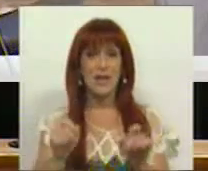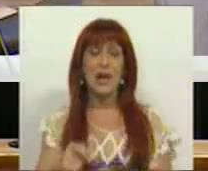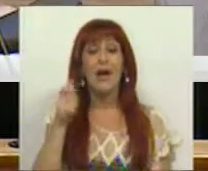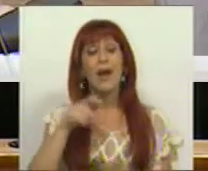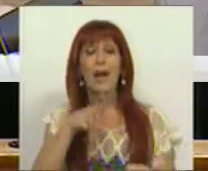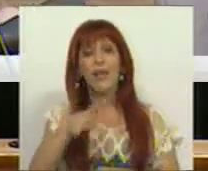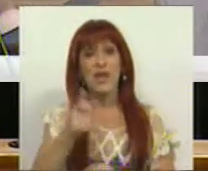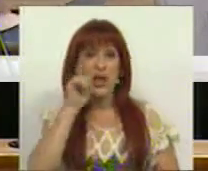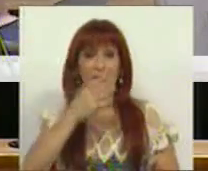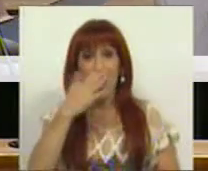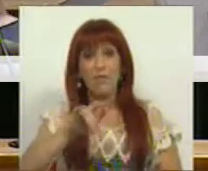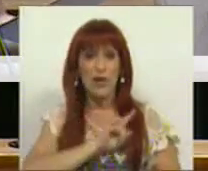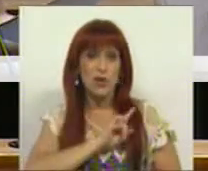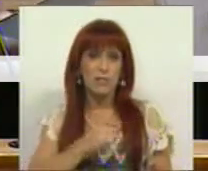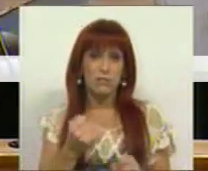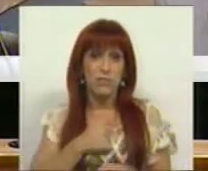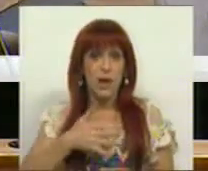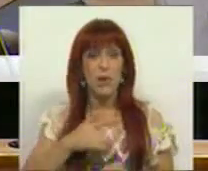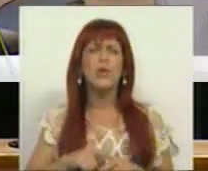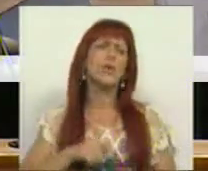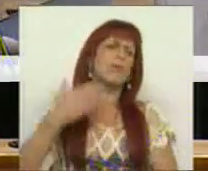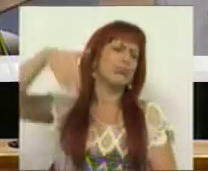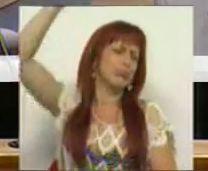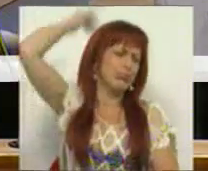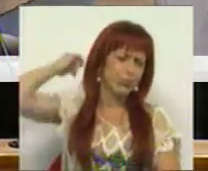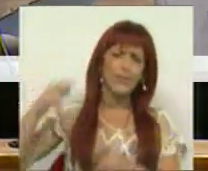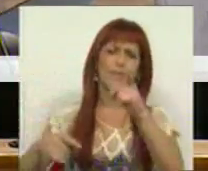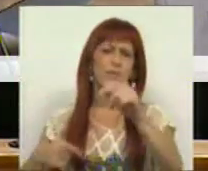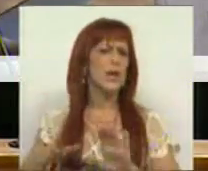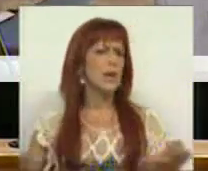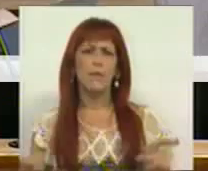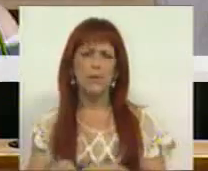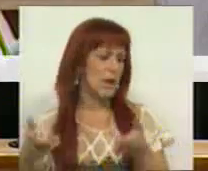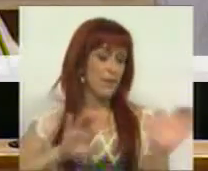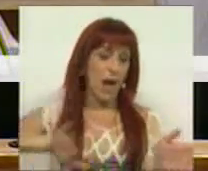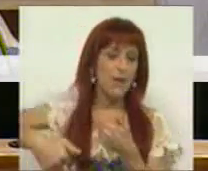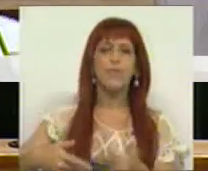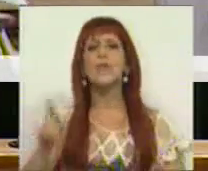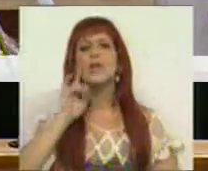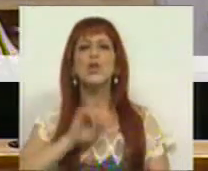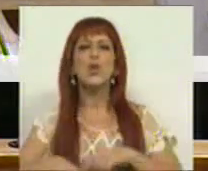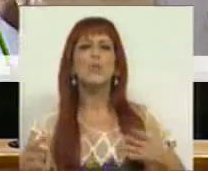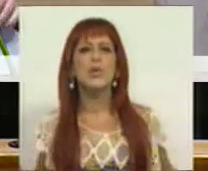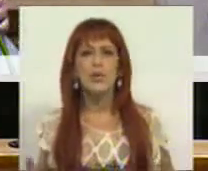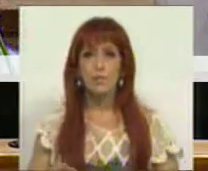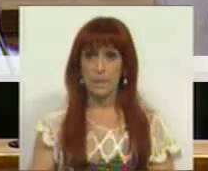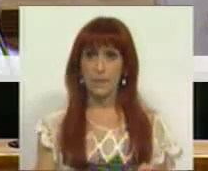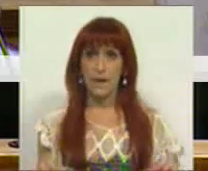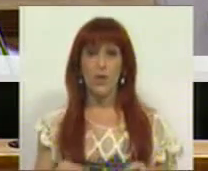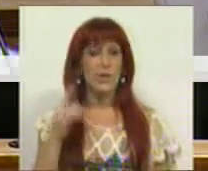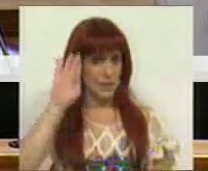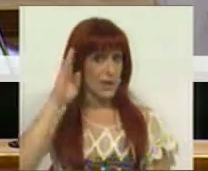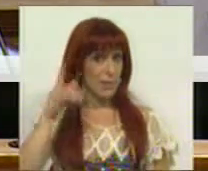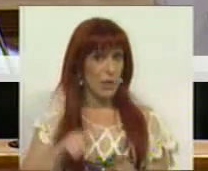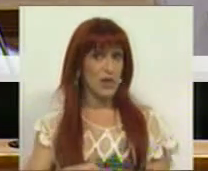desta empresa privada, são dos tempos do Jurassic Park e devemos ver-nos livres dela. Senhoras e senhores deputados, como